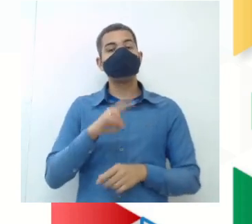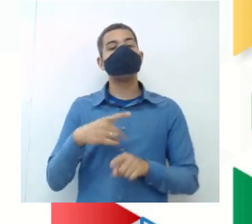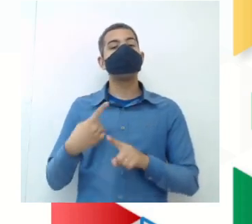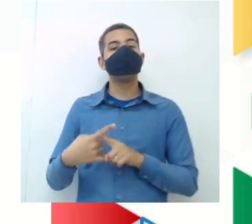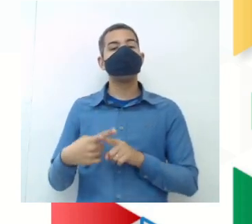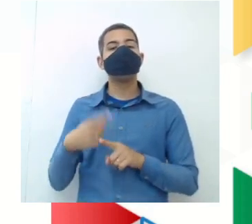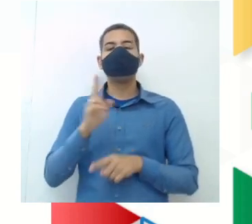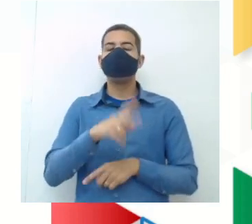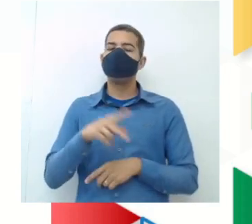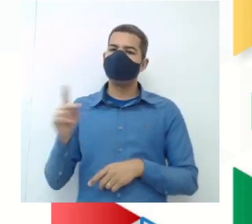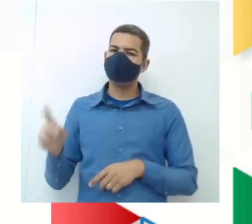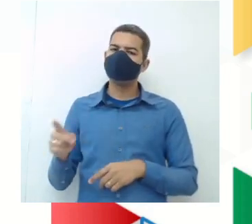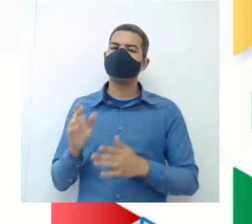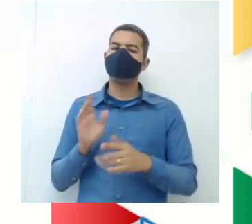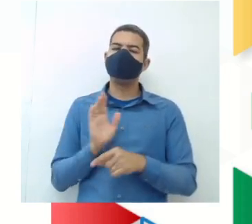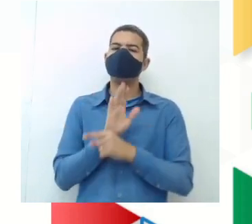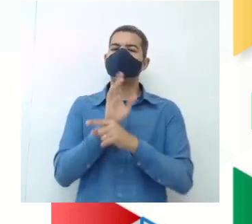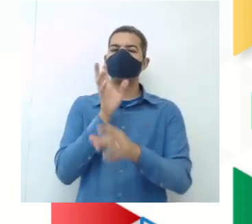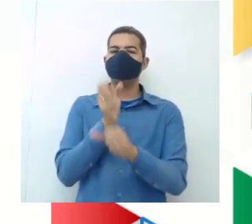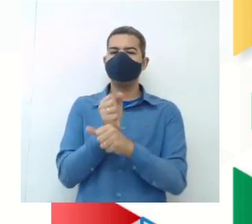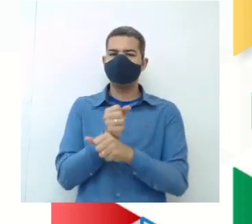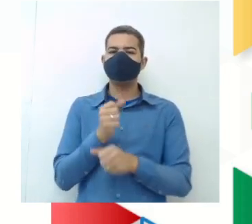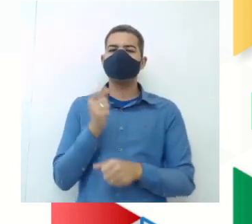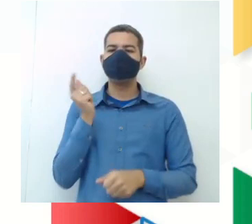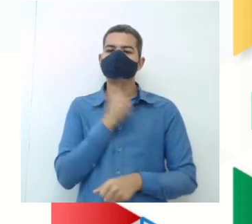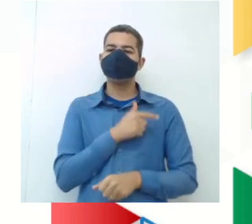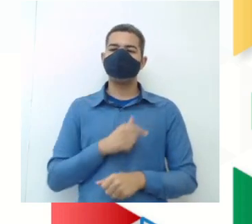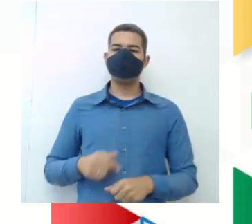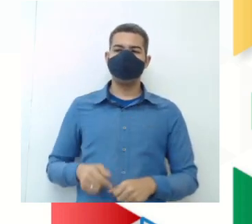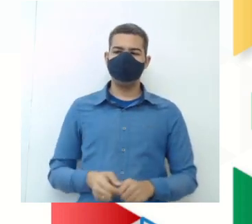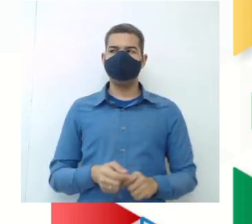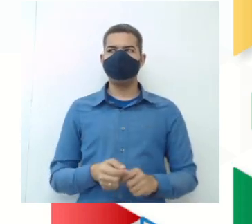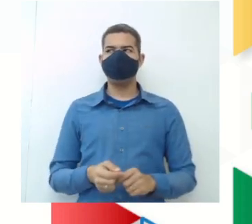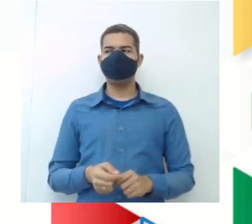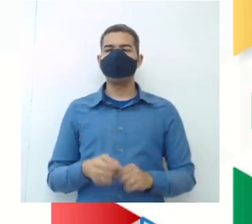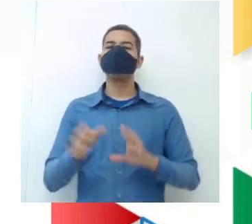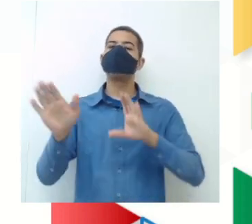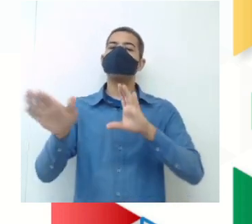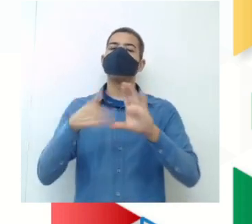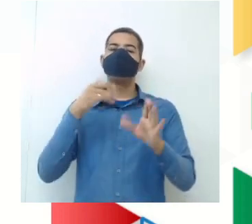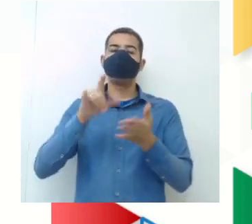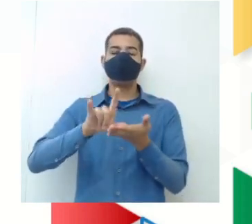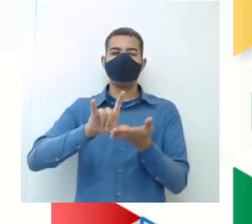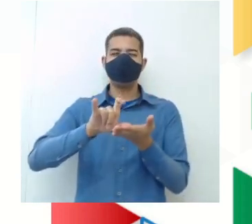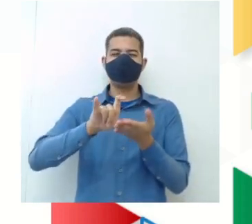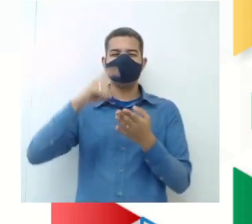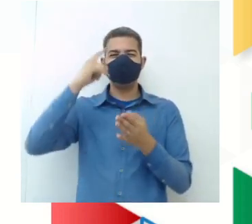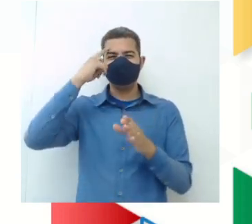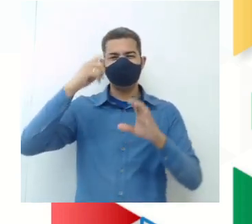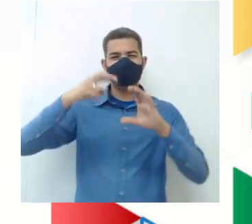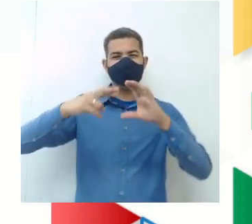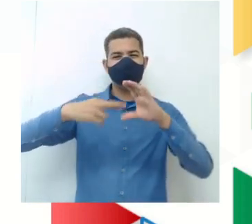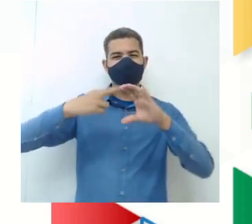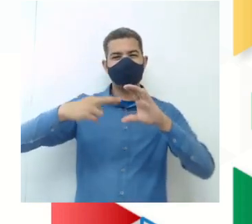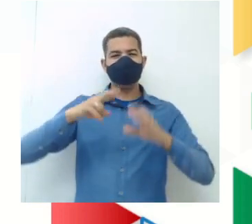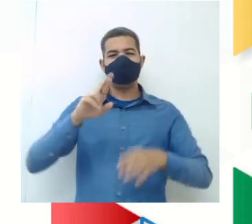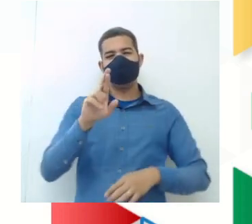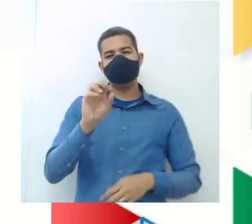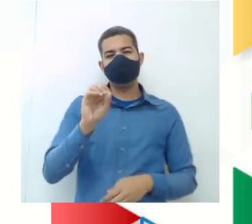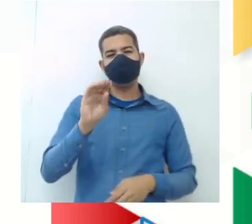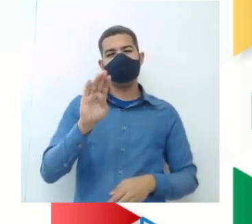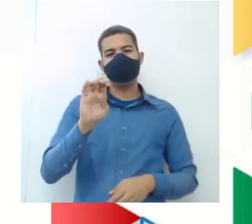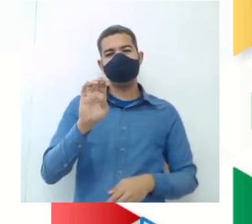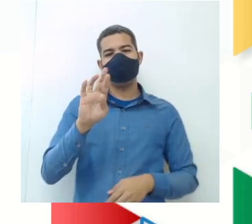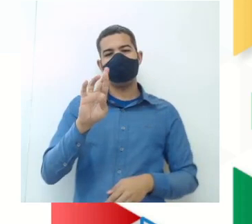ao professor para dar uma notinha quando você responder o desafio, tá bom? Manda para a gente no Instagram, Robertão da Transmissão, tudo junto